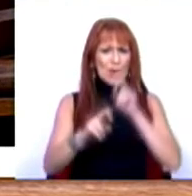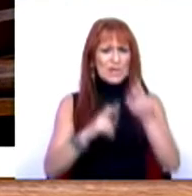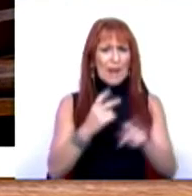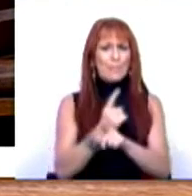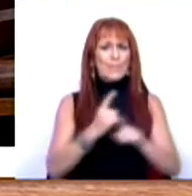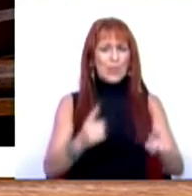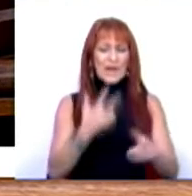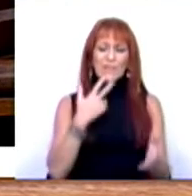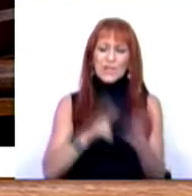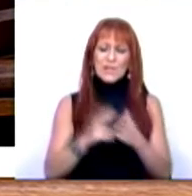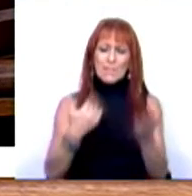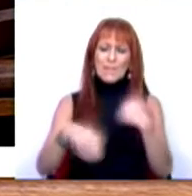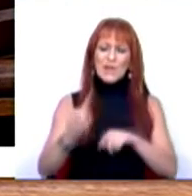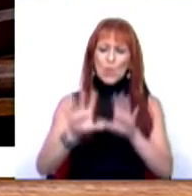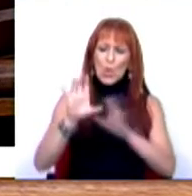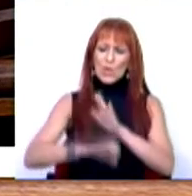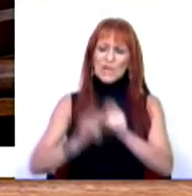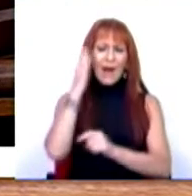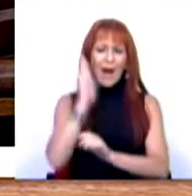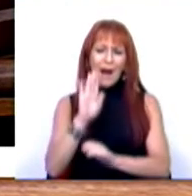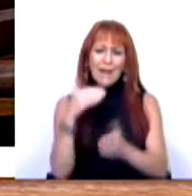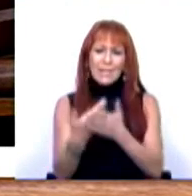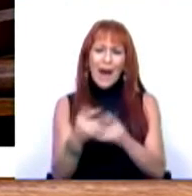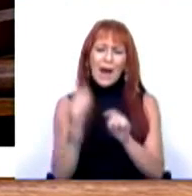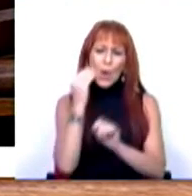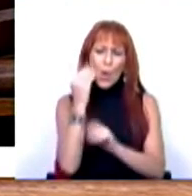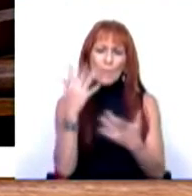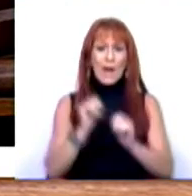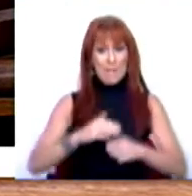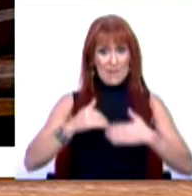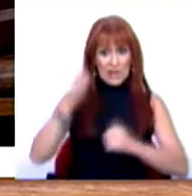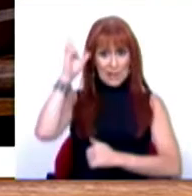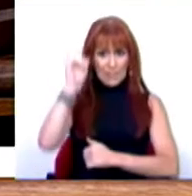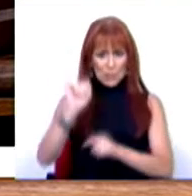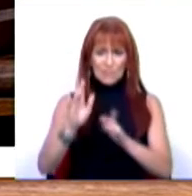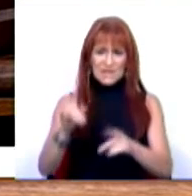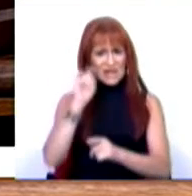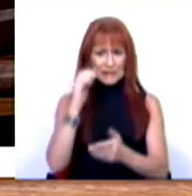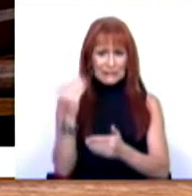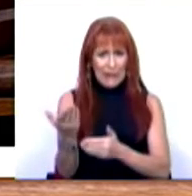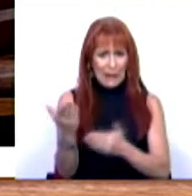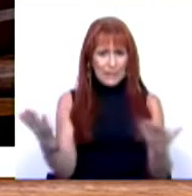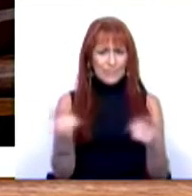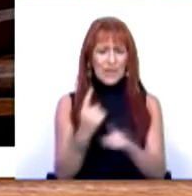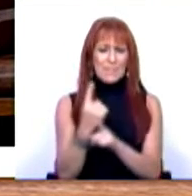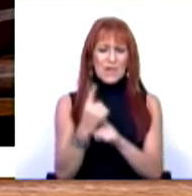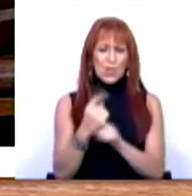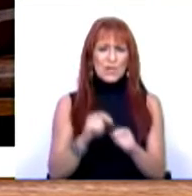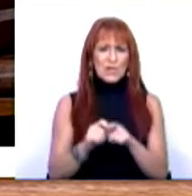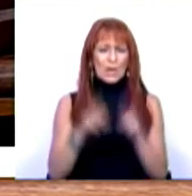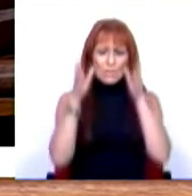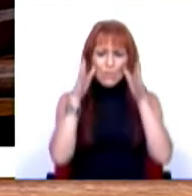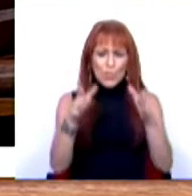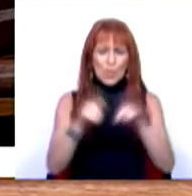Porque, na verdade, mais do que condições de alojamento ou maneio, é o bem-estar animal que deve ser garantido. Mantendo sempre o